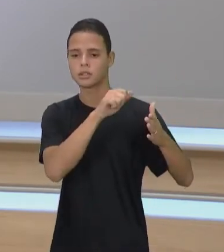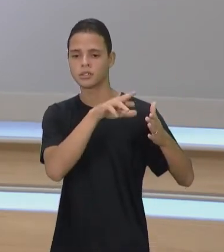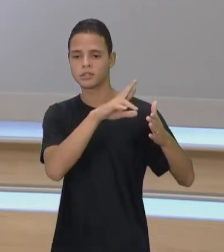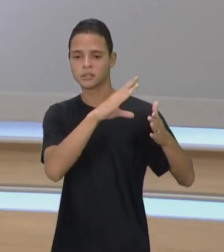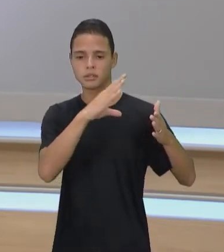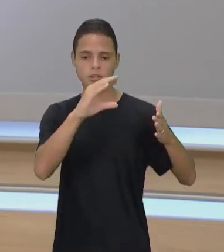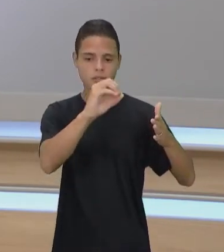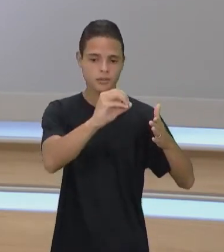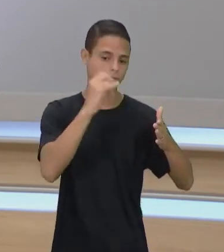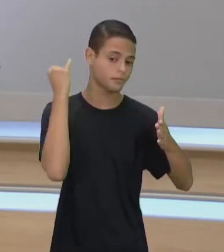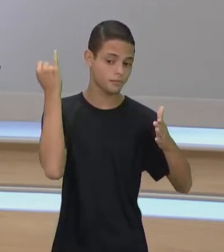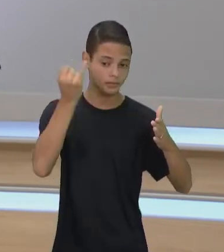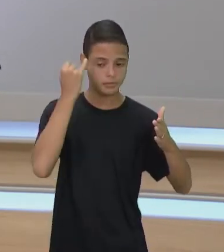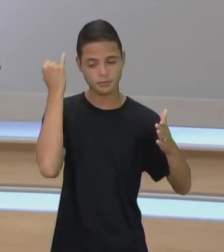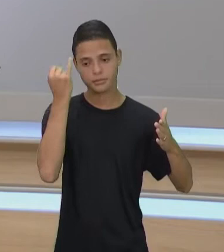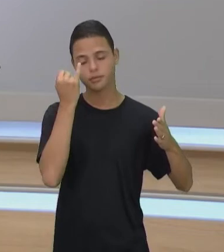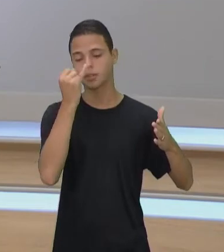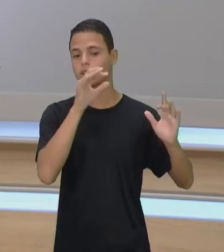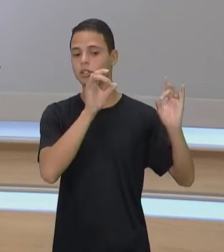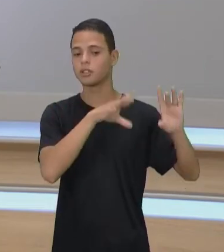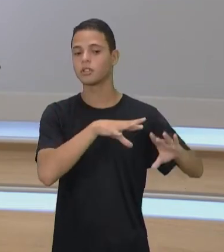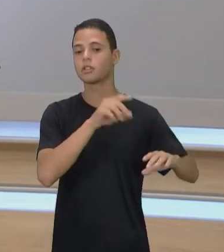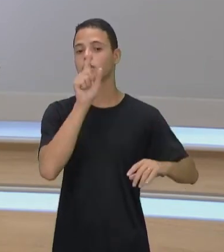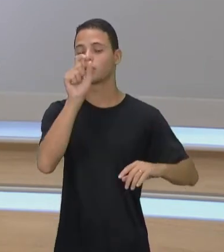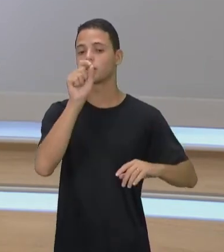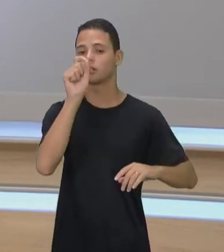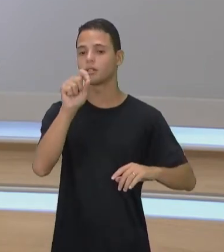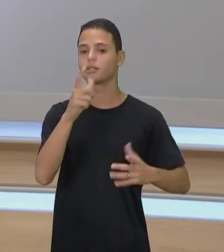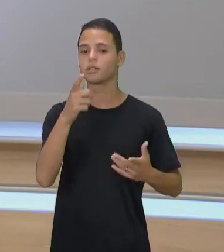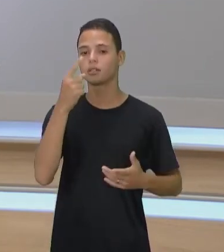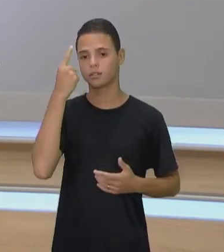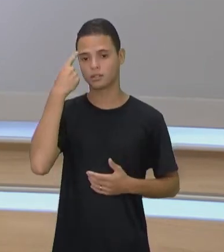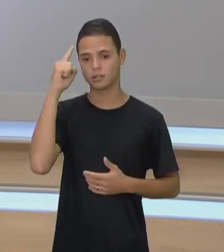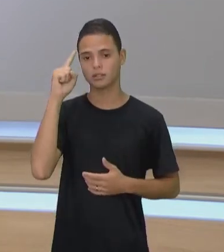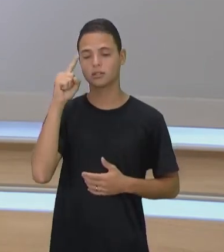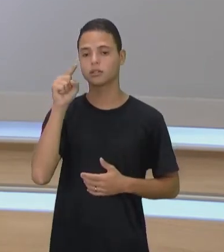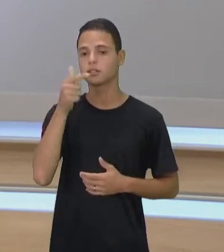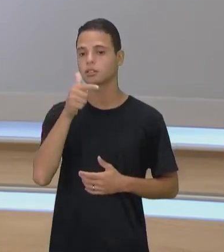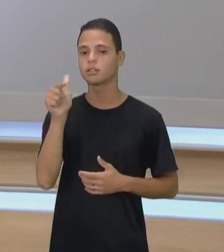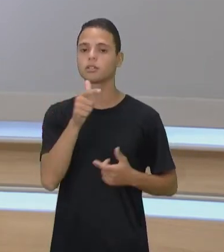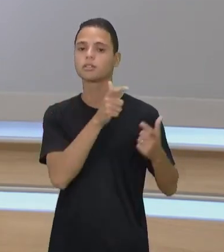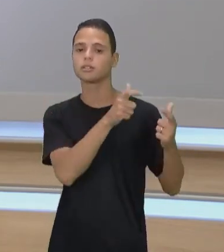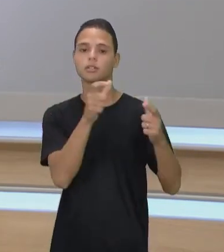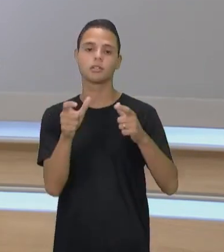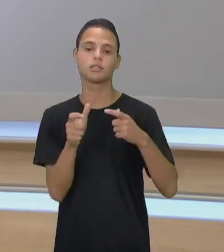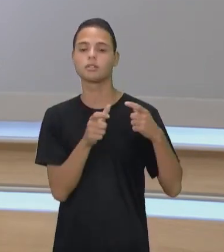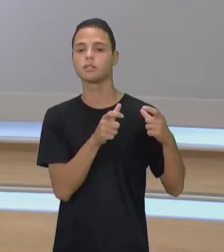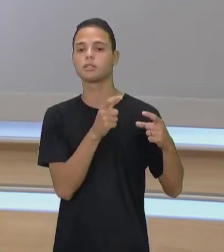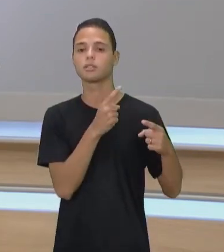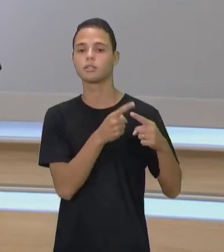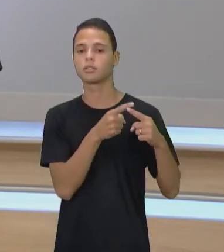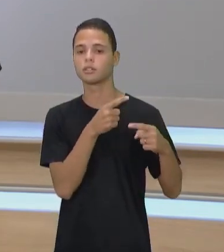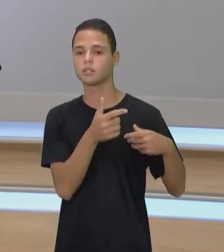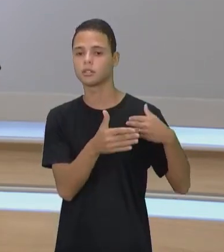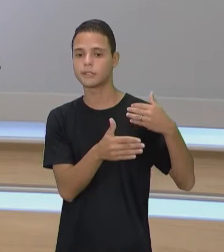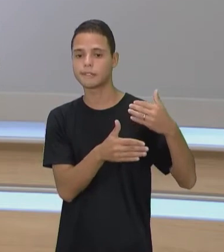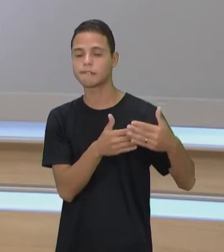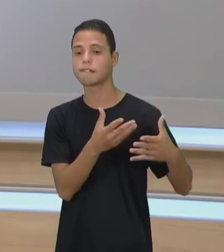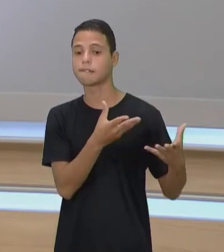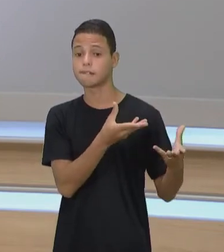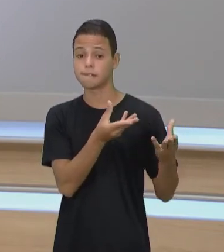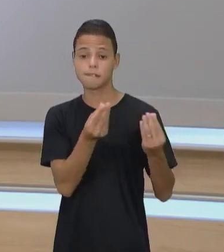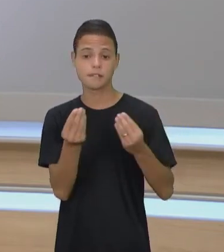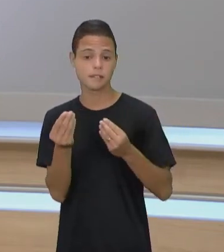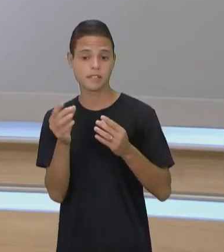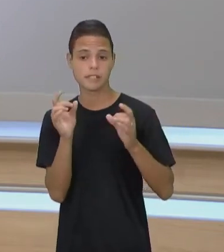que o ideal é que a gente não tivesse uma quantidade absurda de aterro sanitário, porque senão daqui a pouco, pela quantidade de lixo que a gente